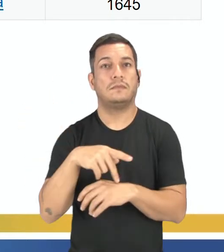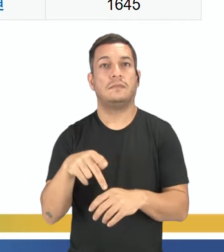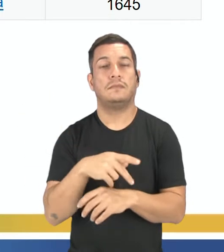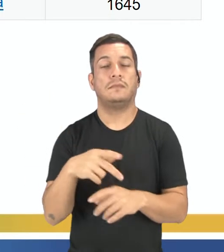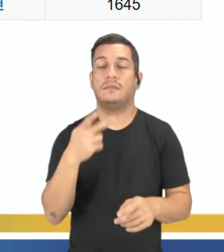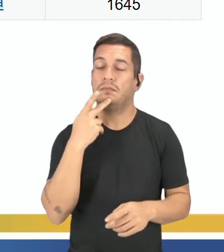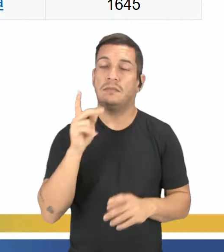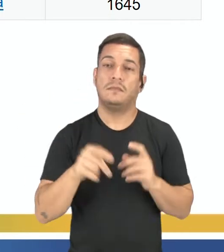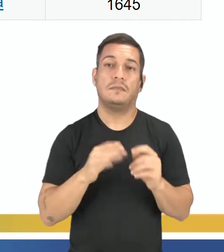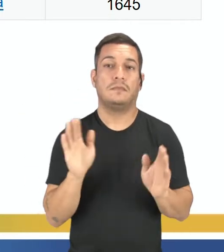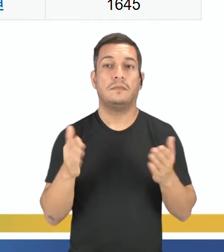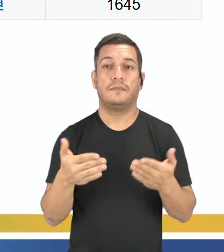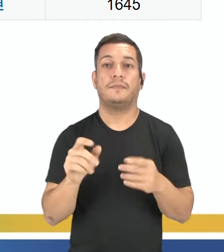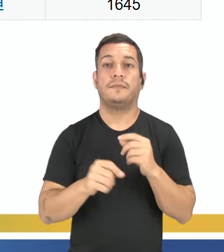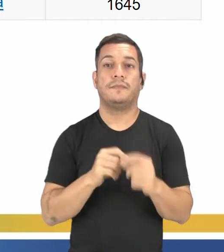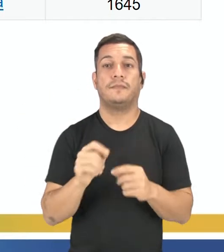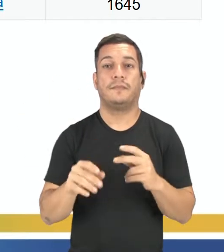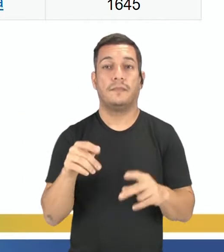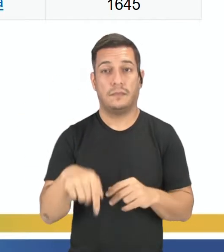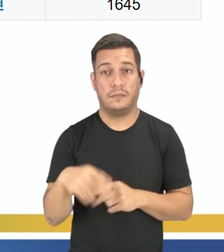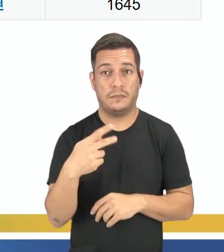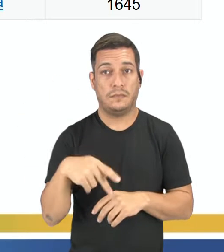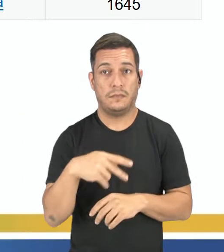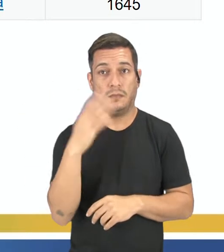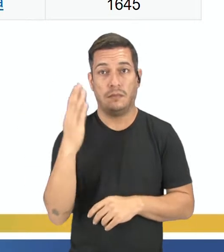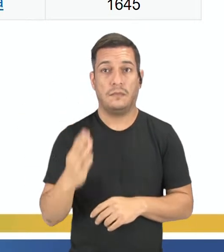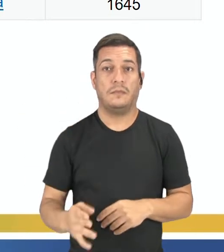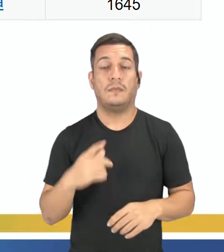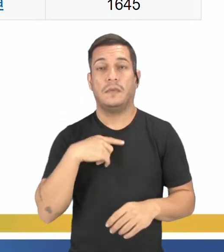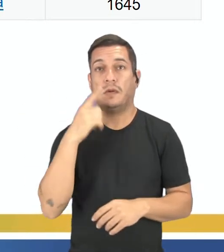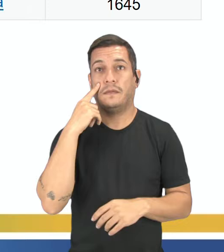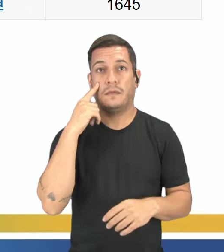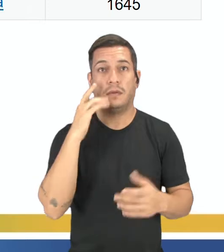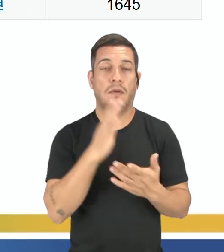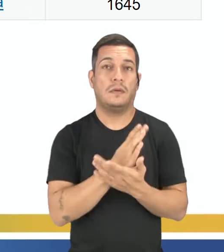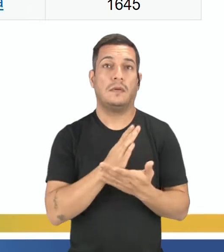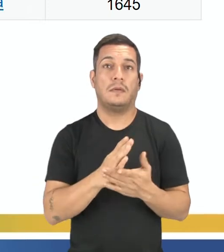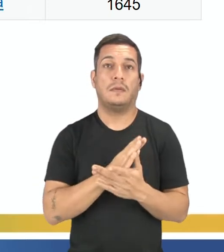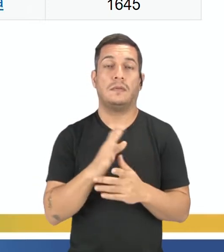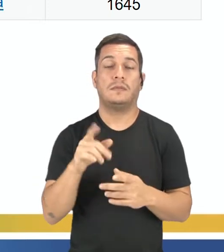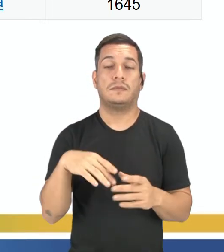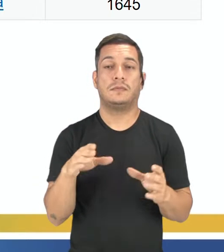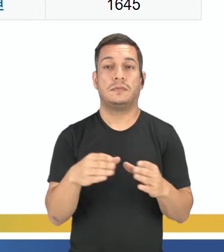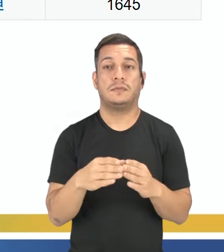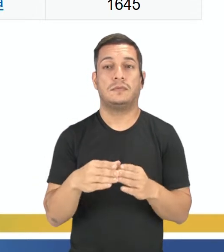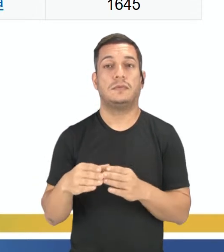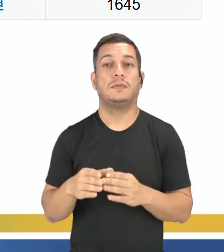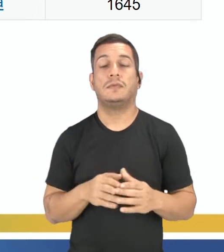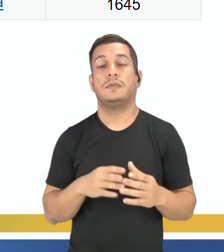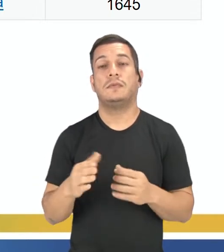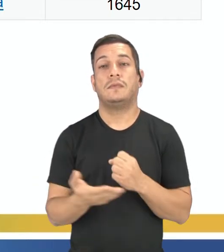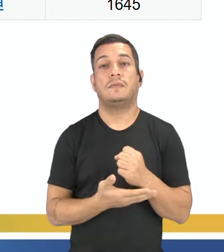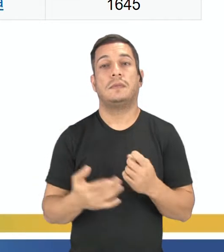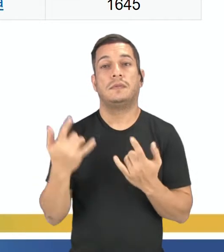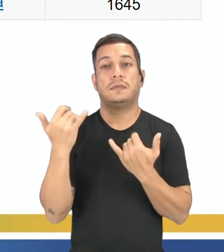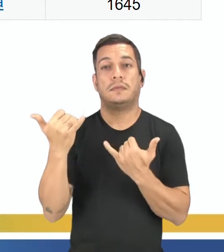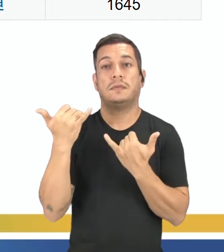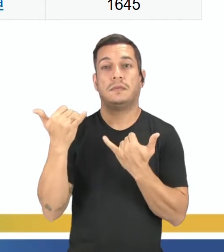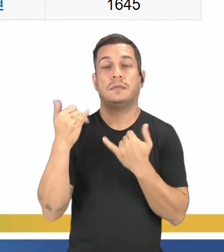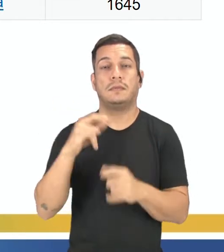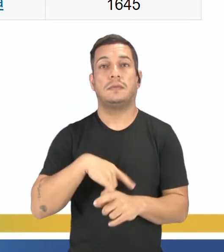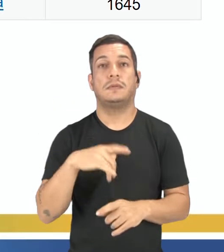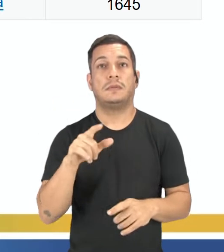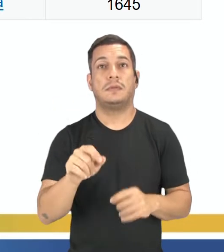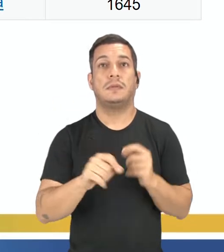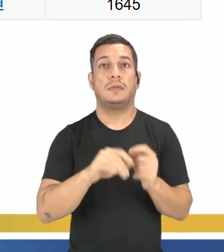outros países. A gente está falando especificamente aqui só do nosso país. Então veja algumas etnias e as suas populações segundo o IBGE.